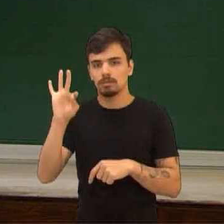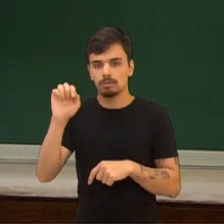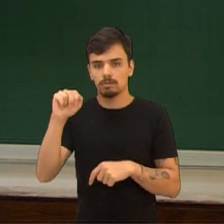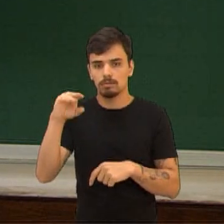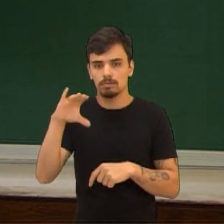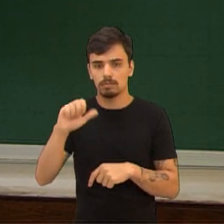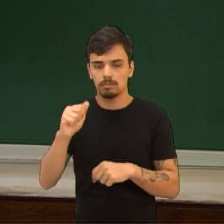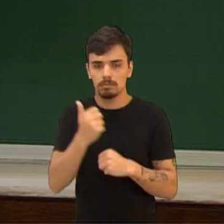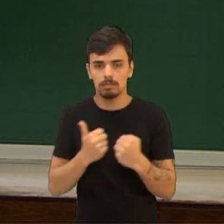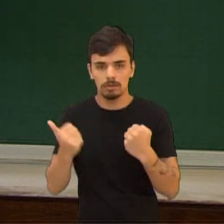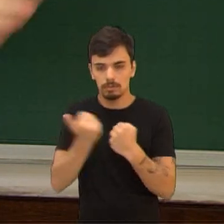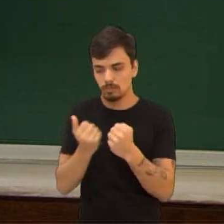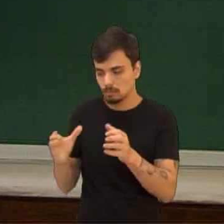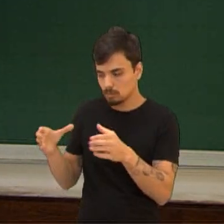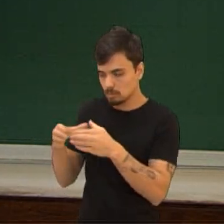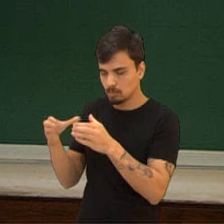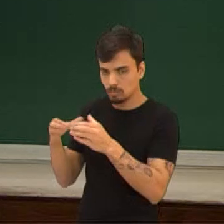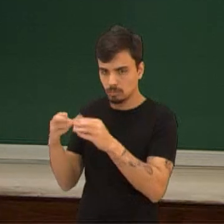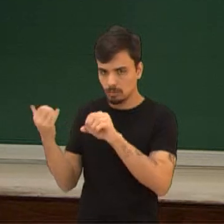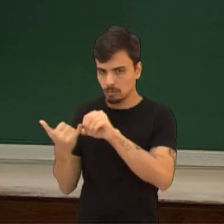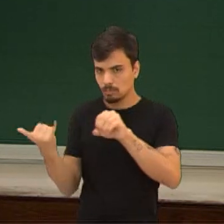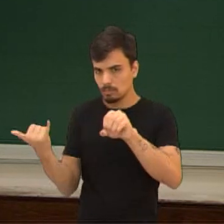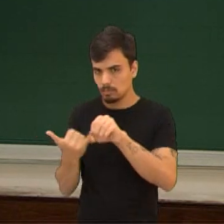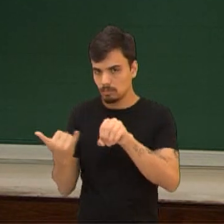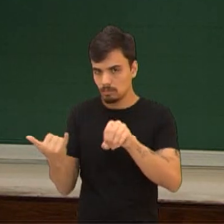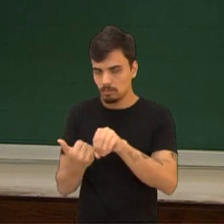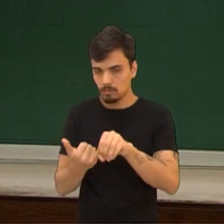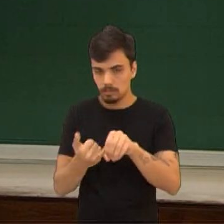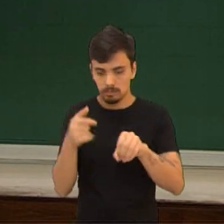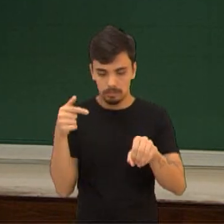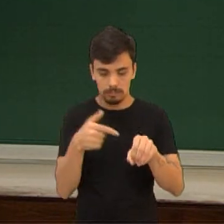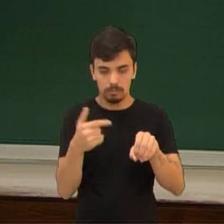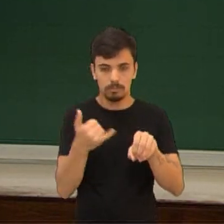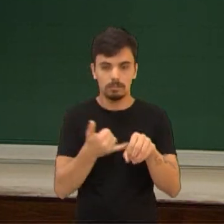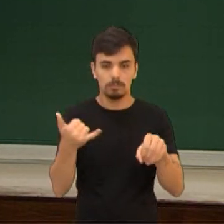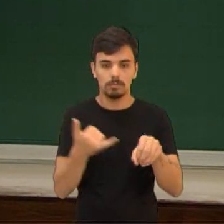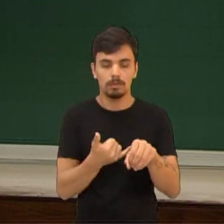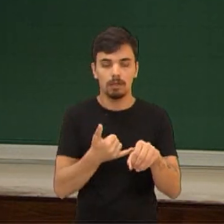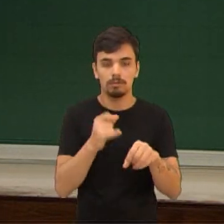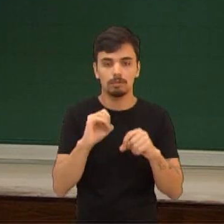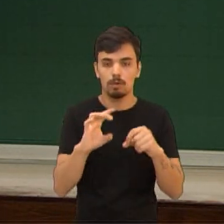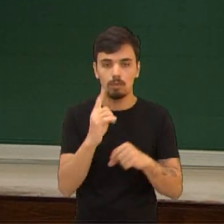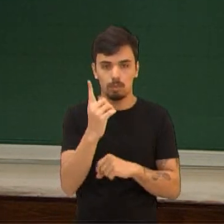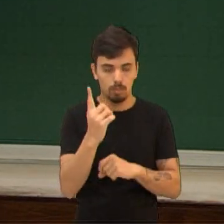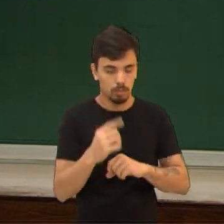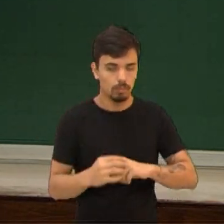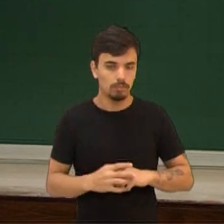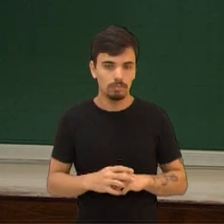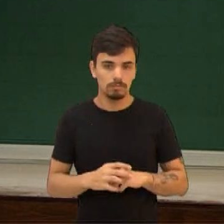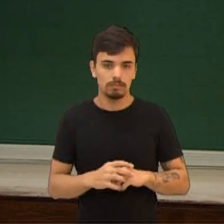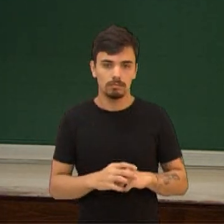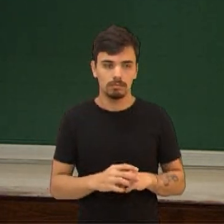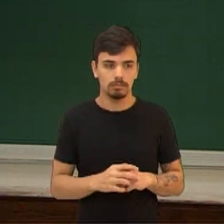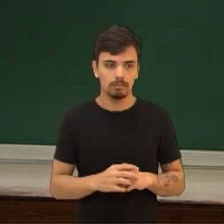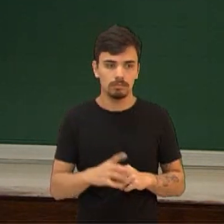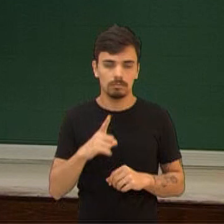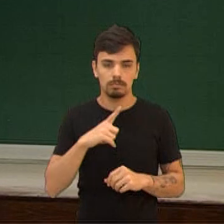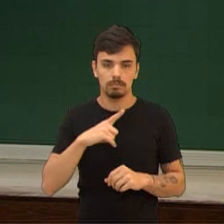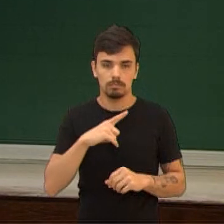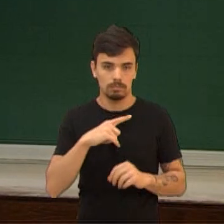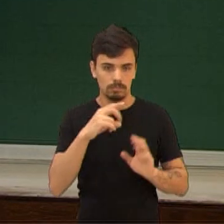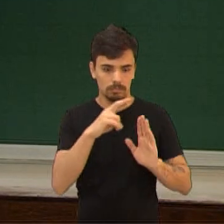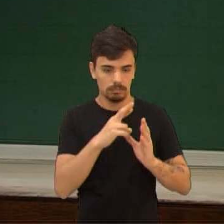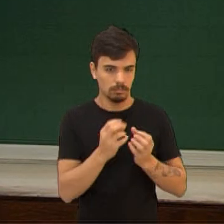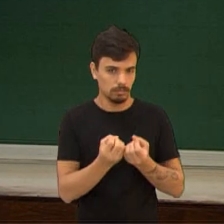grupo de capacitores. Tá? Então, essa capacitância equivalente vai seguir a expressão geral, assim como tinha